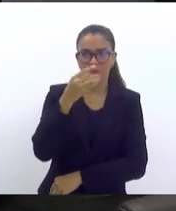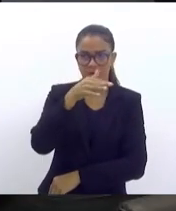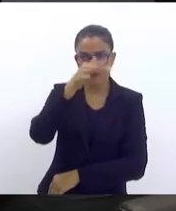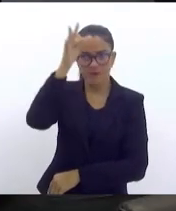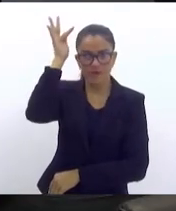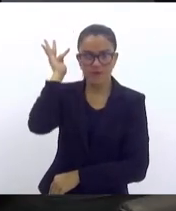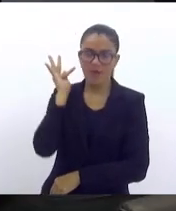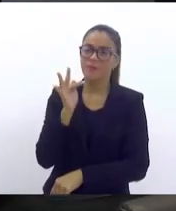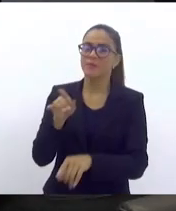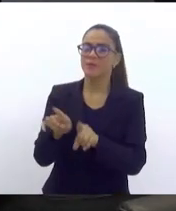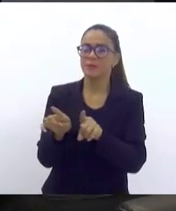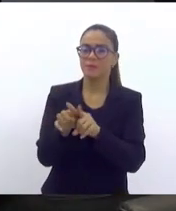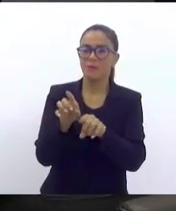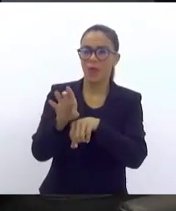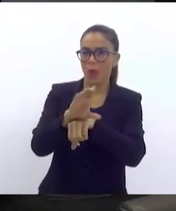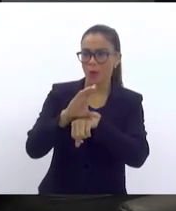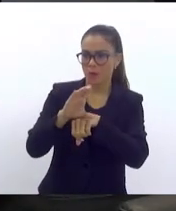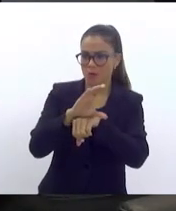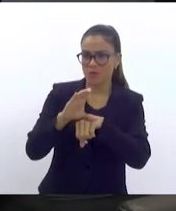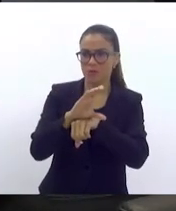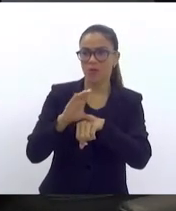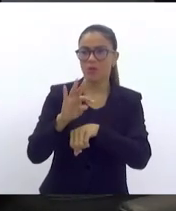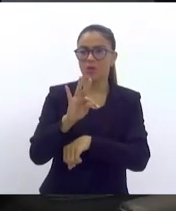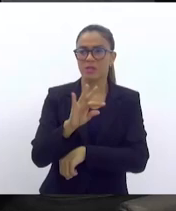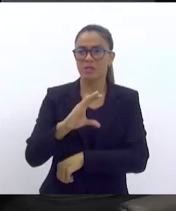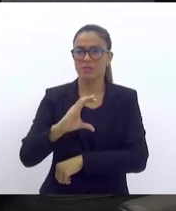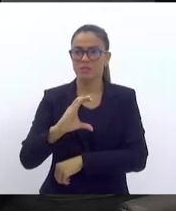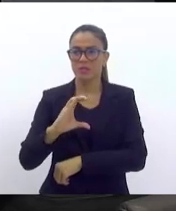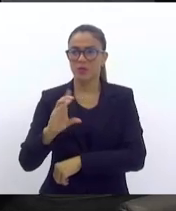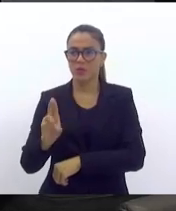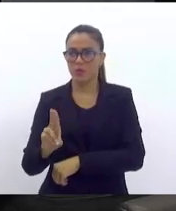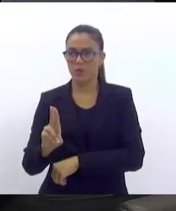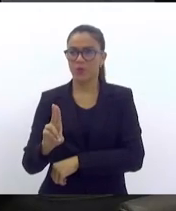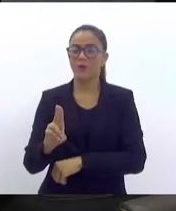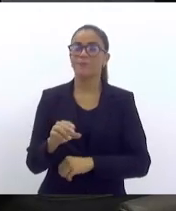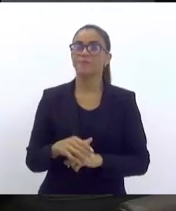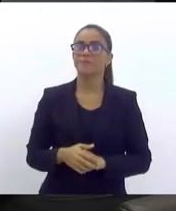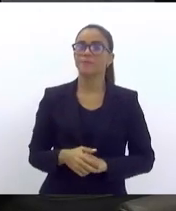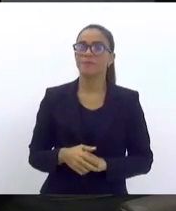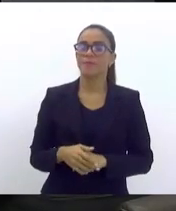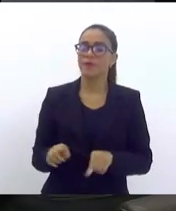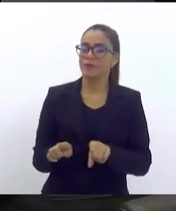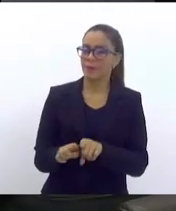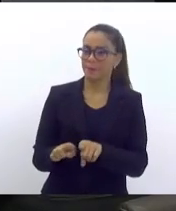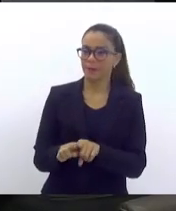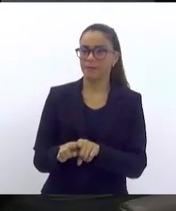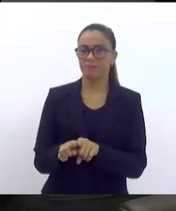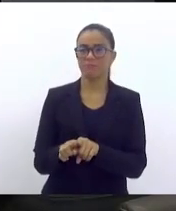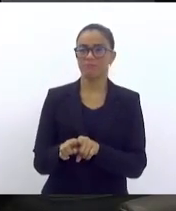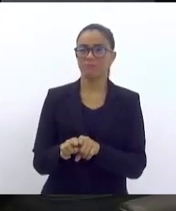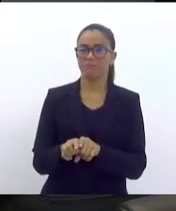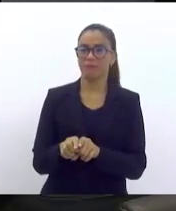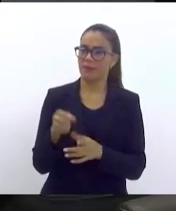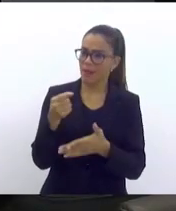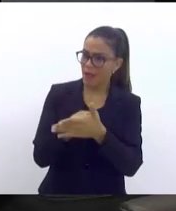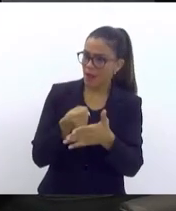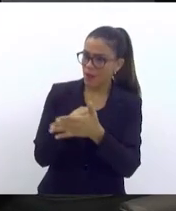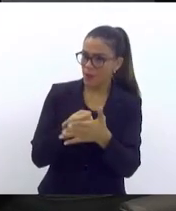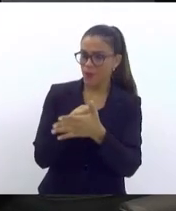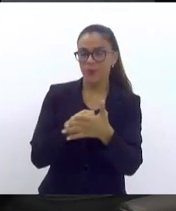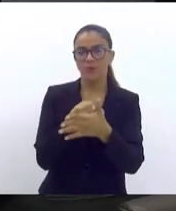Conselheiro do Tribunal de Contas eles Deputado nessa casa Deputado Marcos Pacheco é um precursor na luta